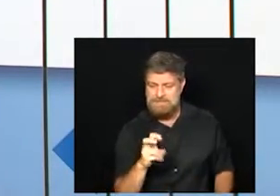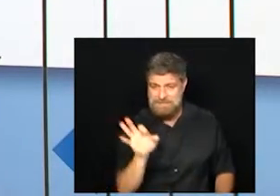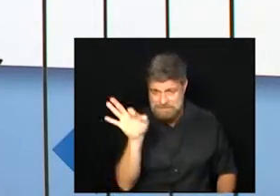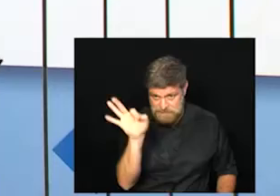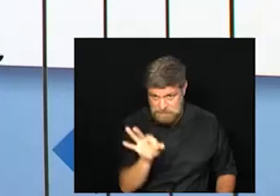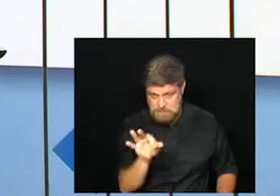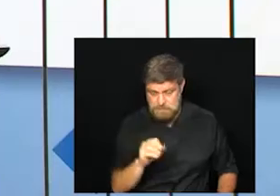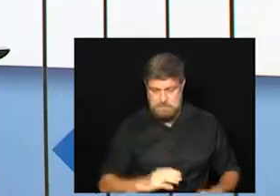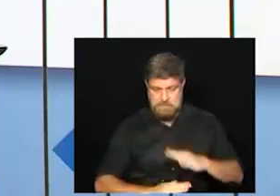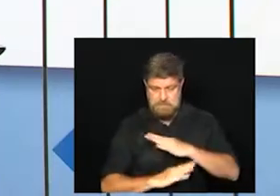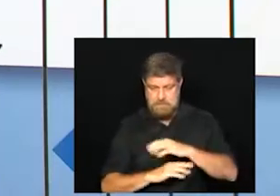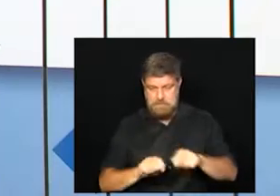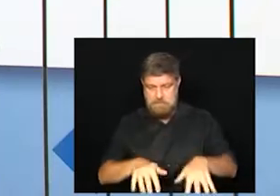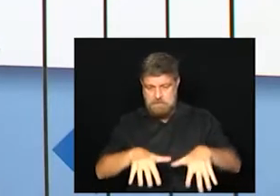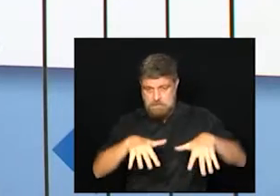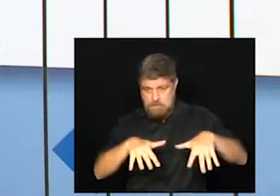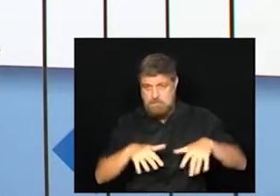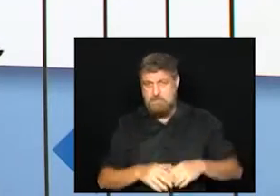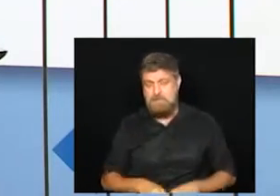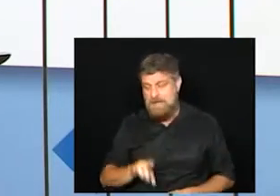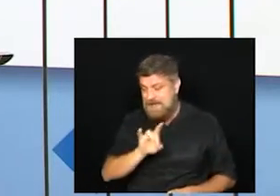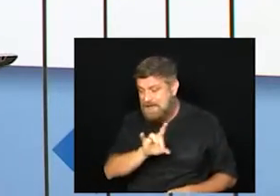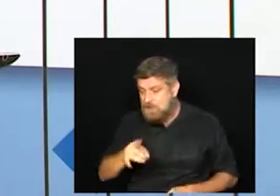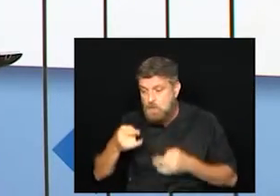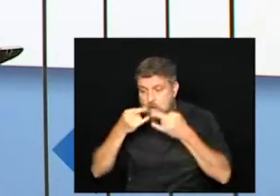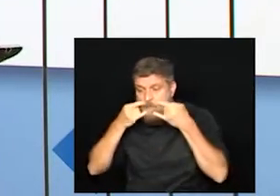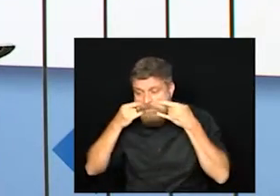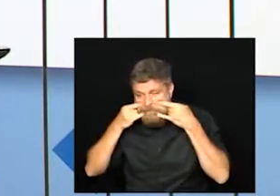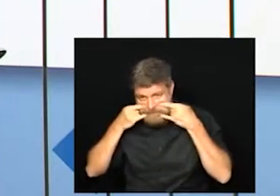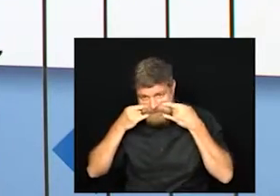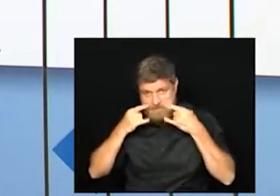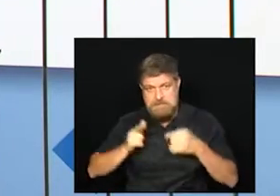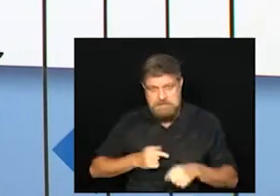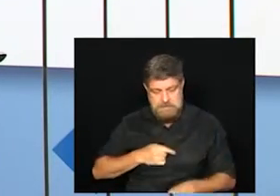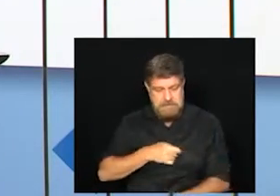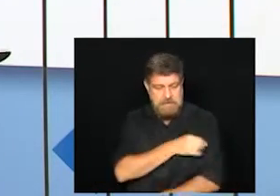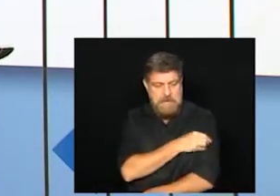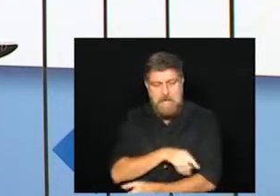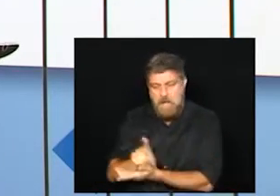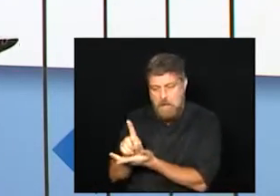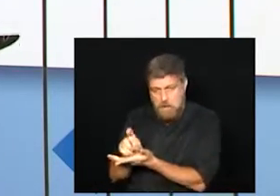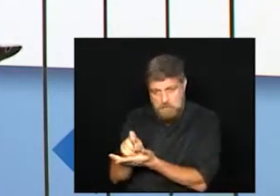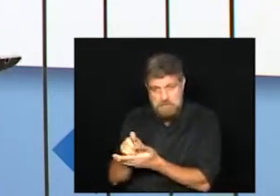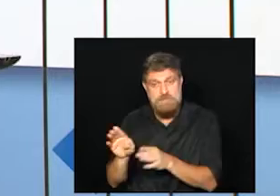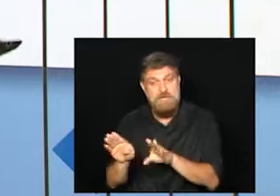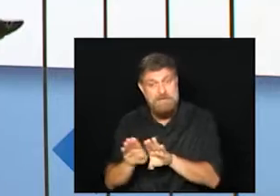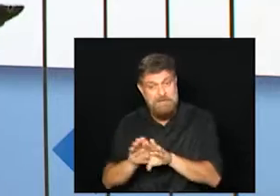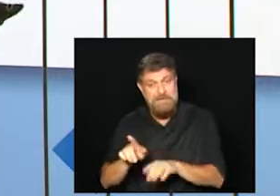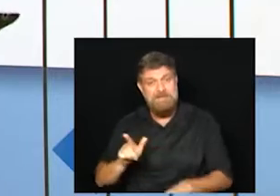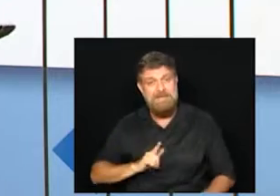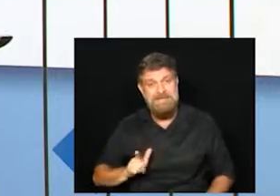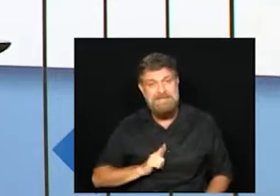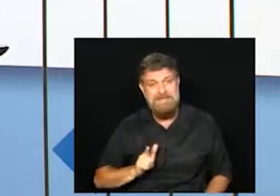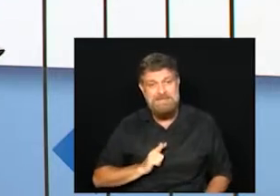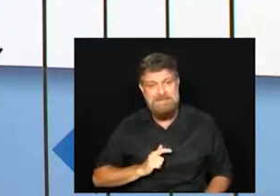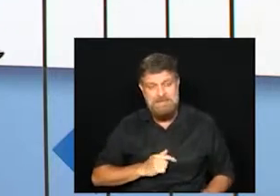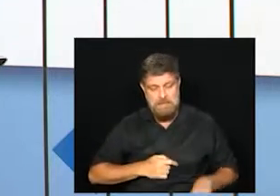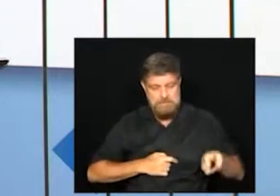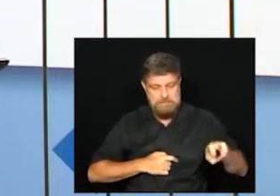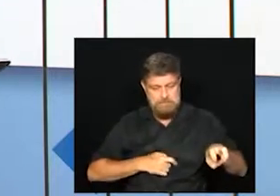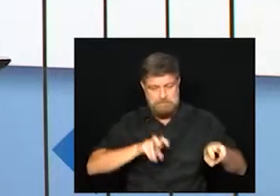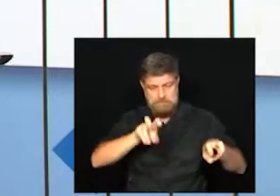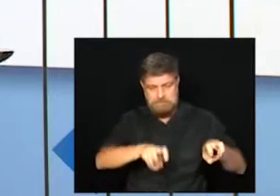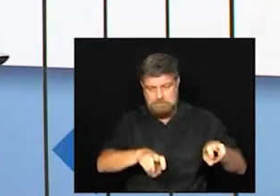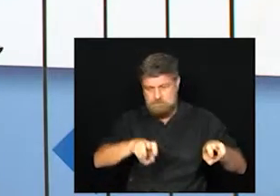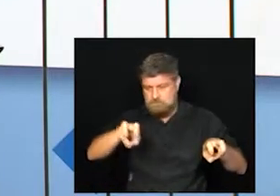da capacidade. Todo mundo deve usar máscara. Nós temos álcool gel disponível e também temos os lugares do